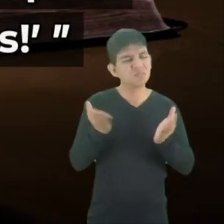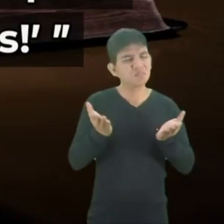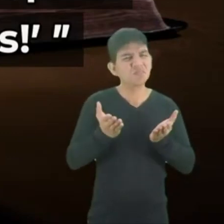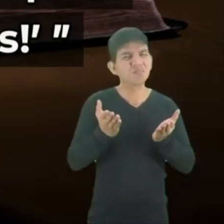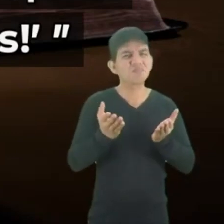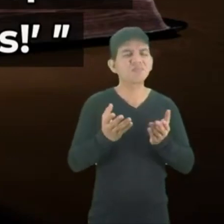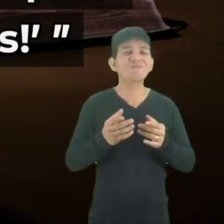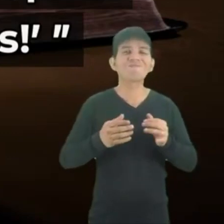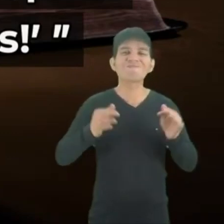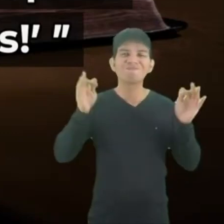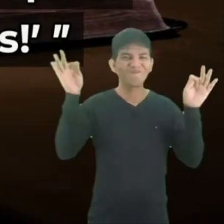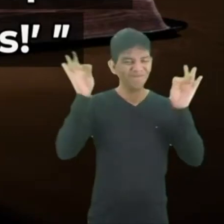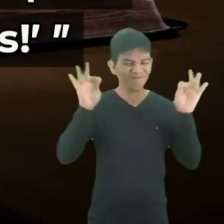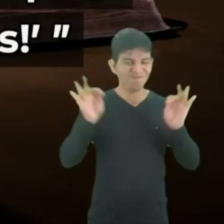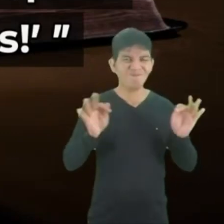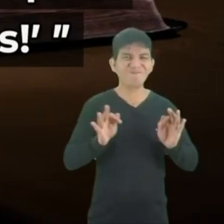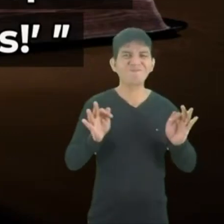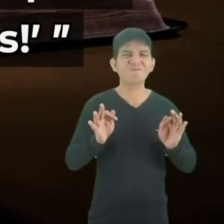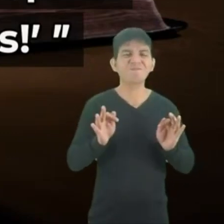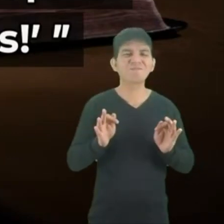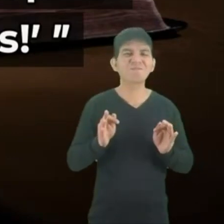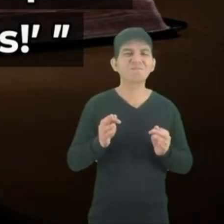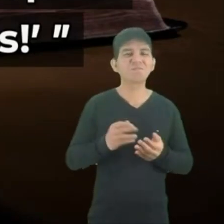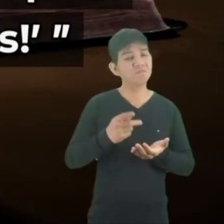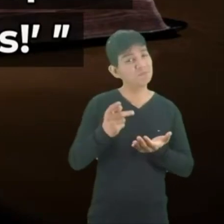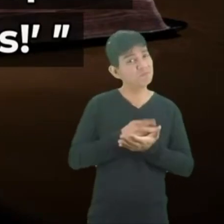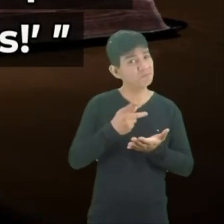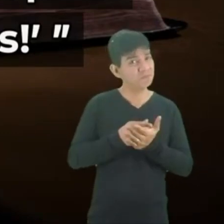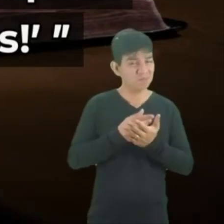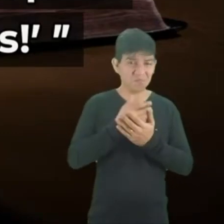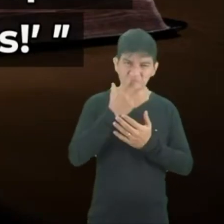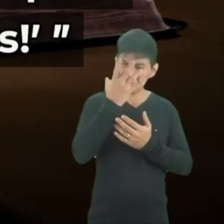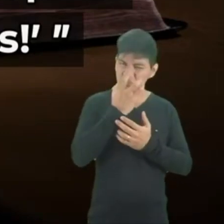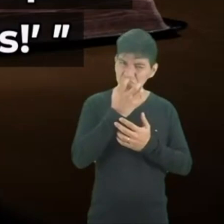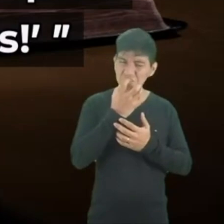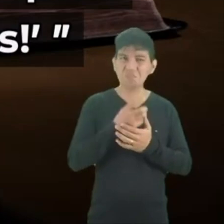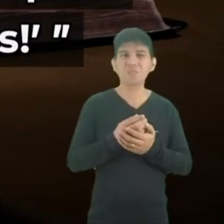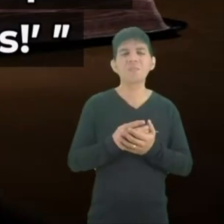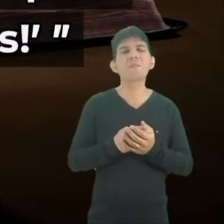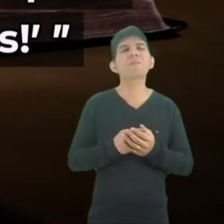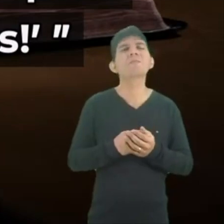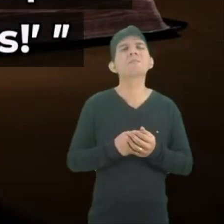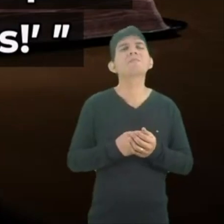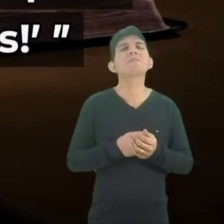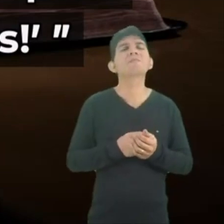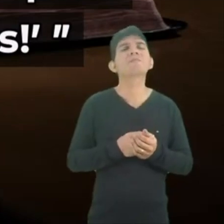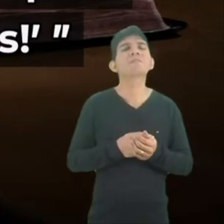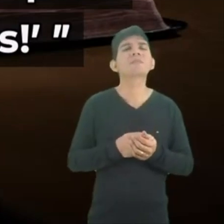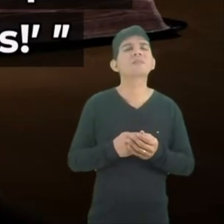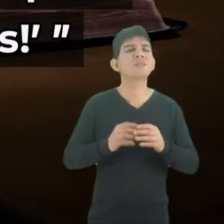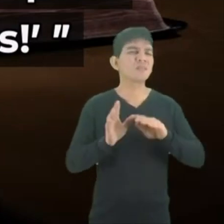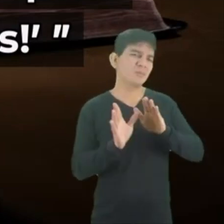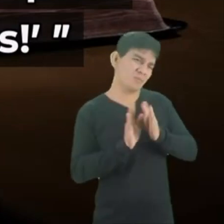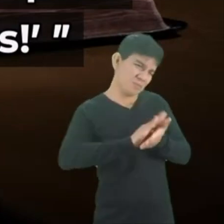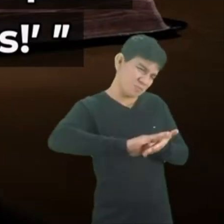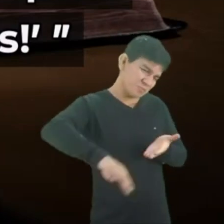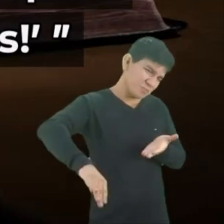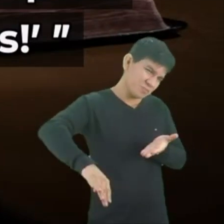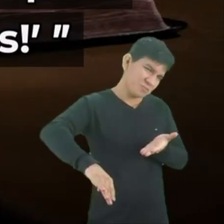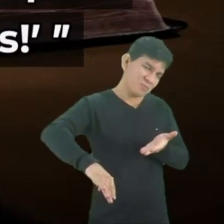consideramos felizes os arrogantes, pois tanto prospera o que pratica o mal, como escapa ileso os que desafiam a